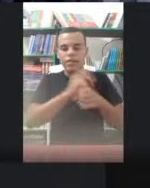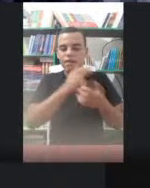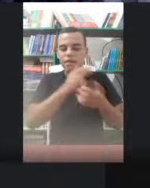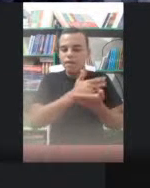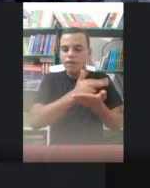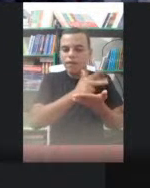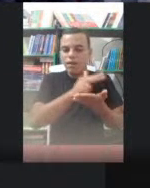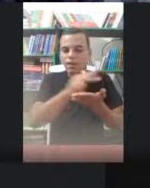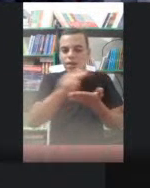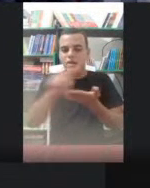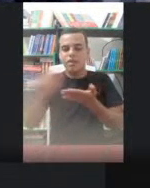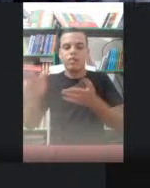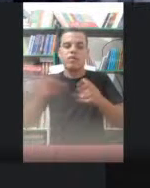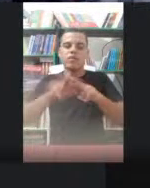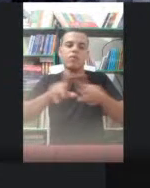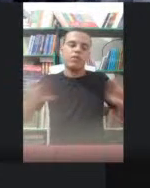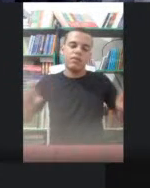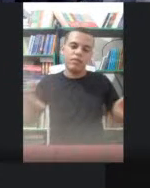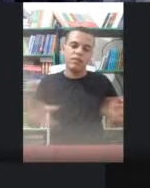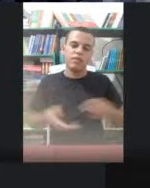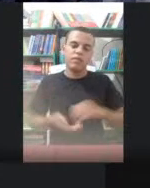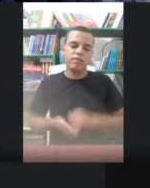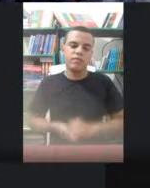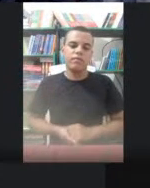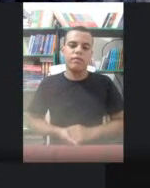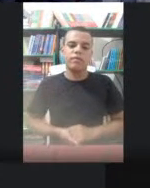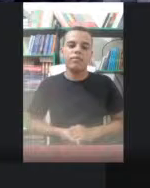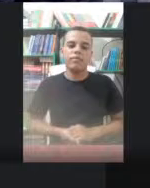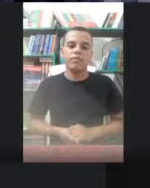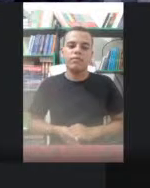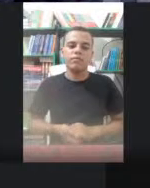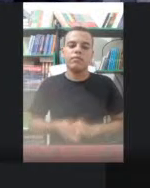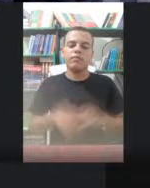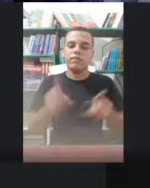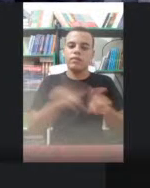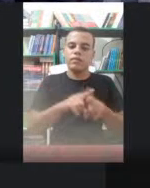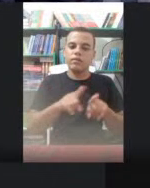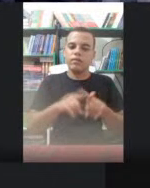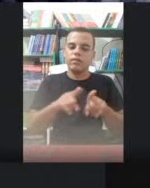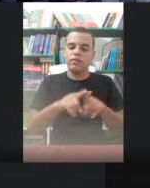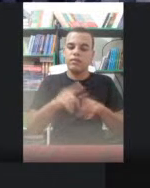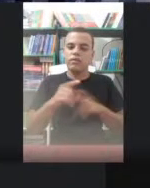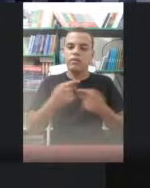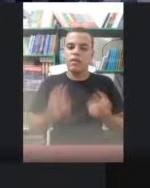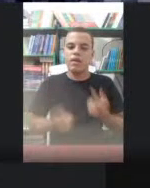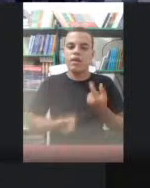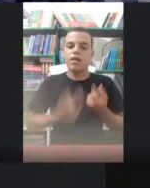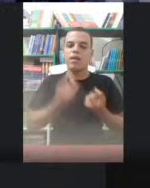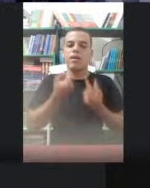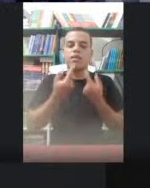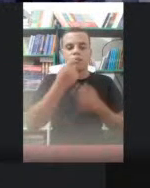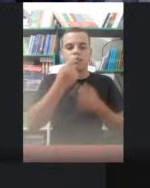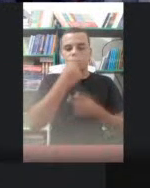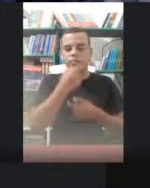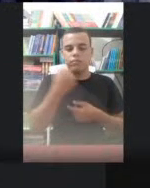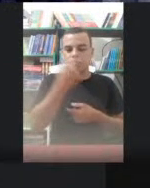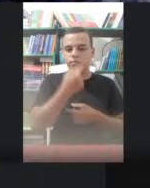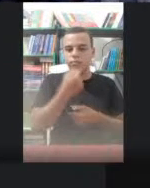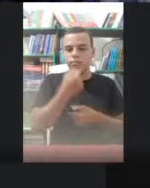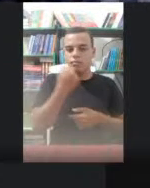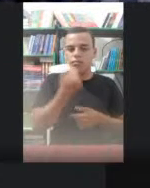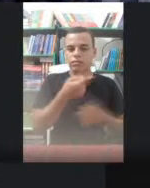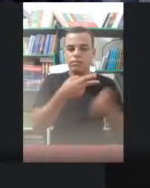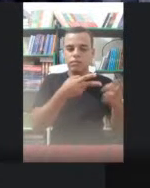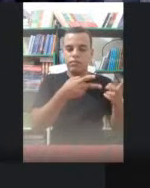Hoje os homens que mais são acometidos por câncer de boca também. Então, na verdade, se a gente pegar os indicadores de